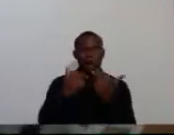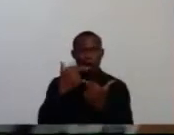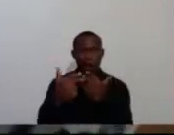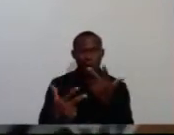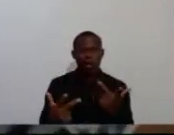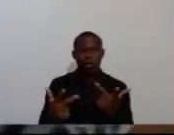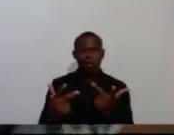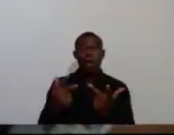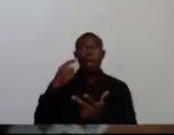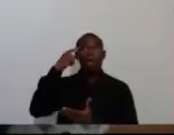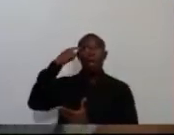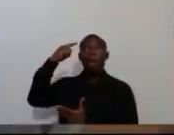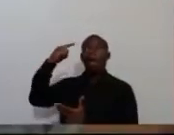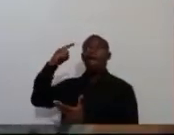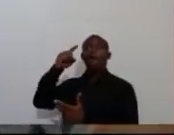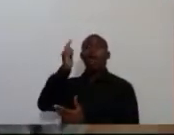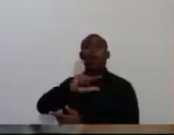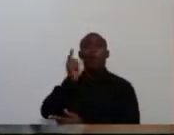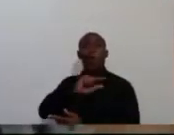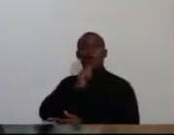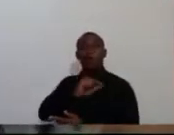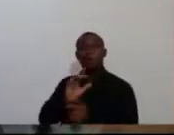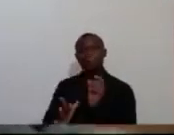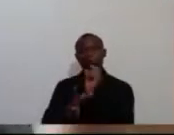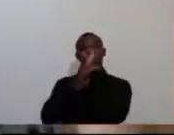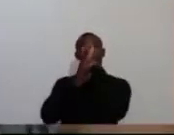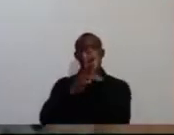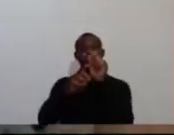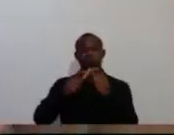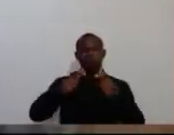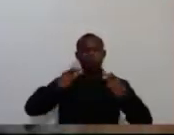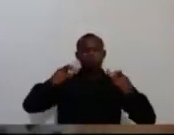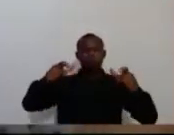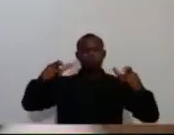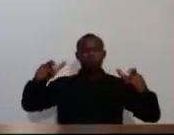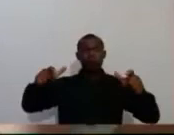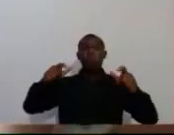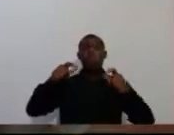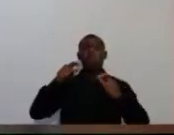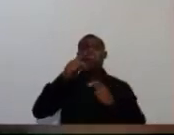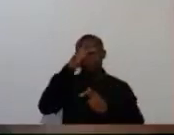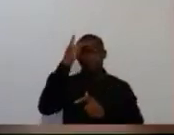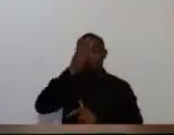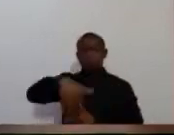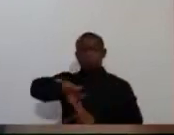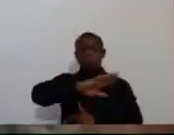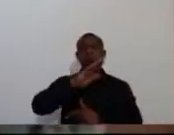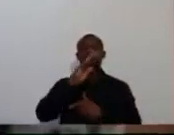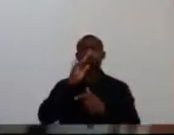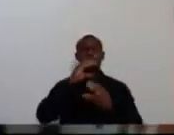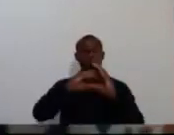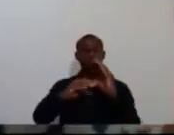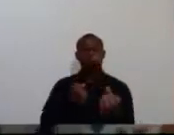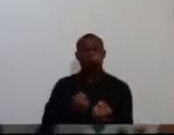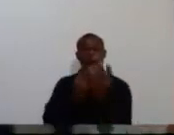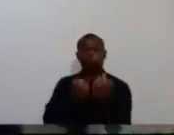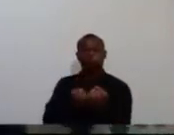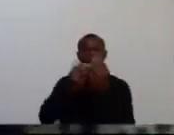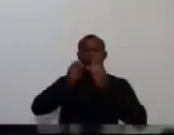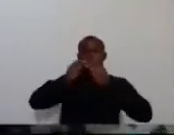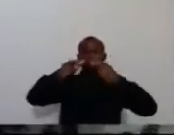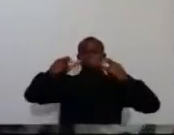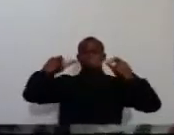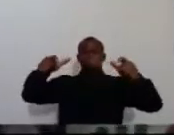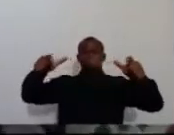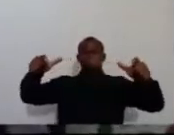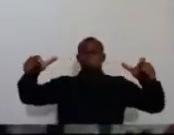maior de informações, de pessoas, de lugares. Então, nosso jornal, nosso livro alcançou espaços mais longínquos do que só a